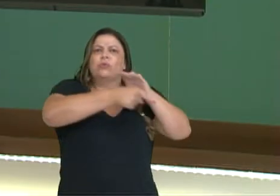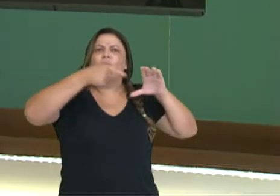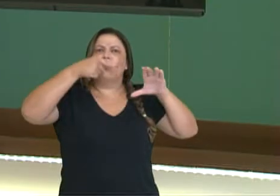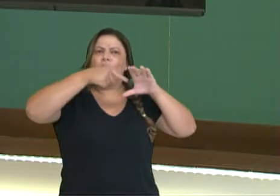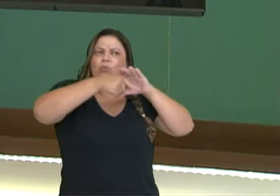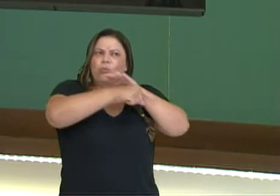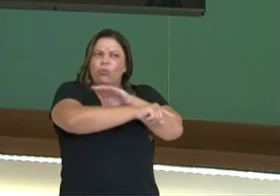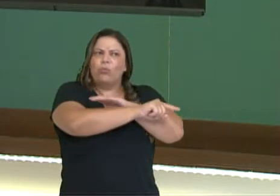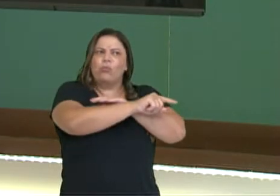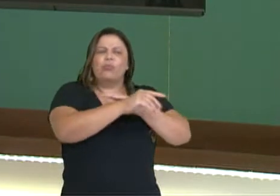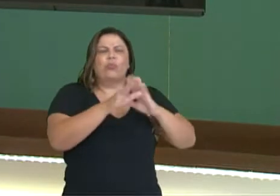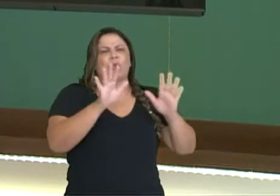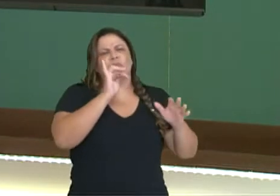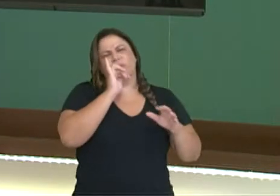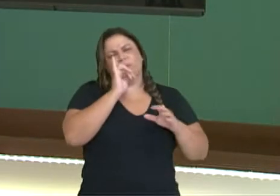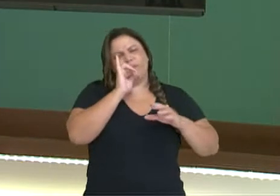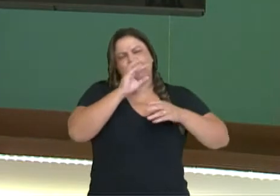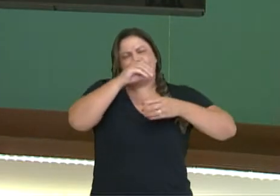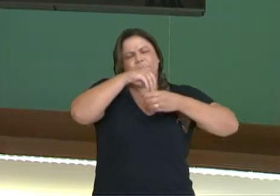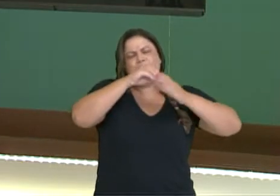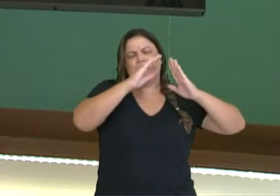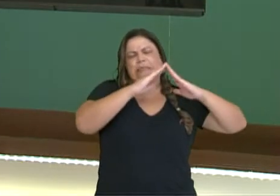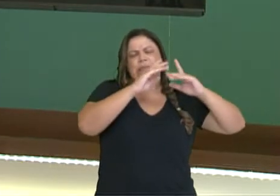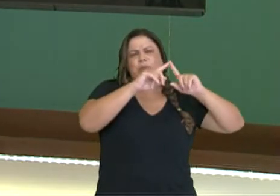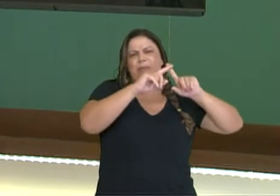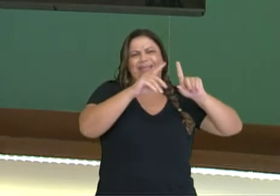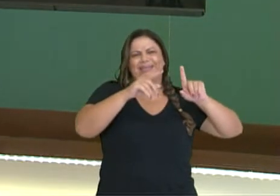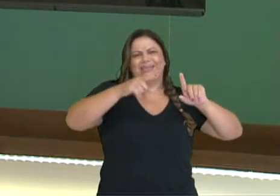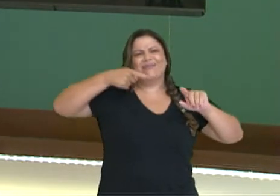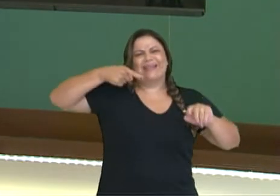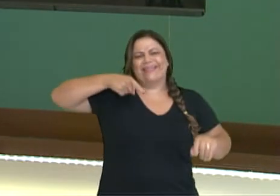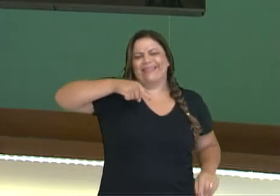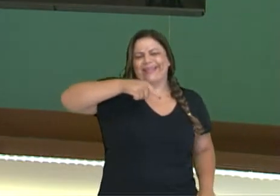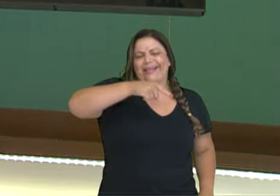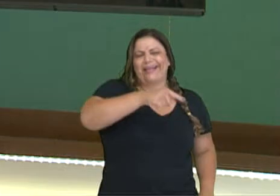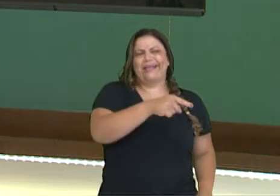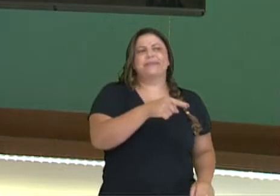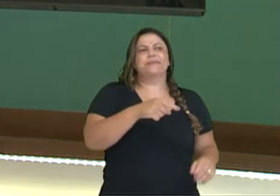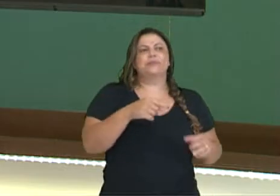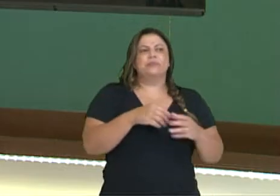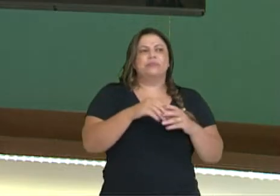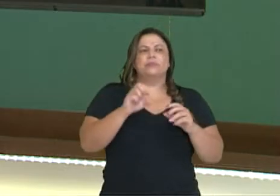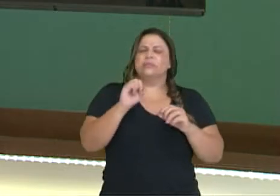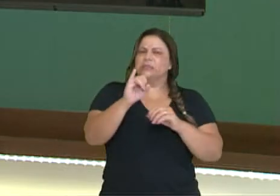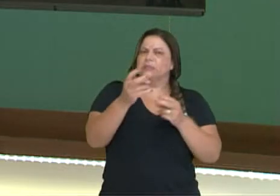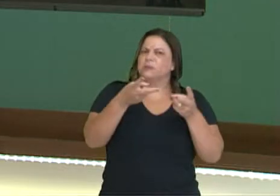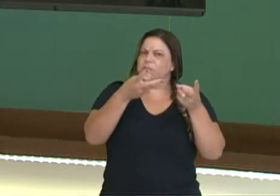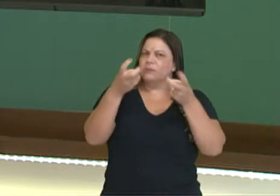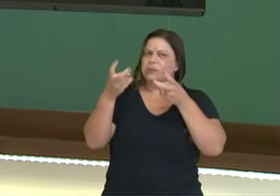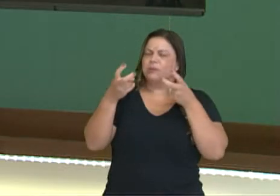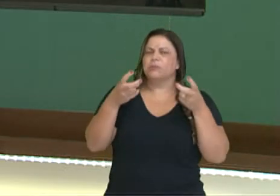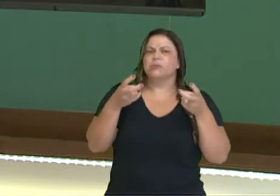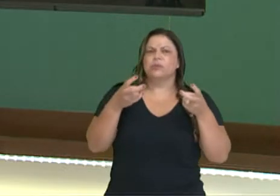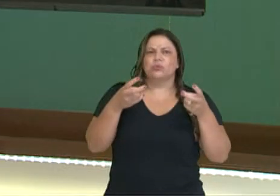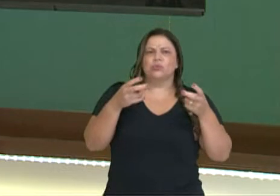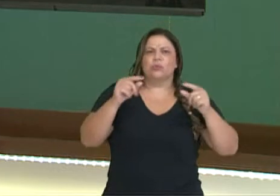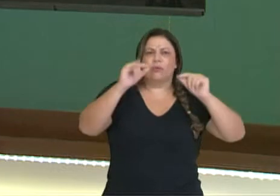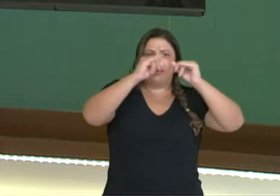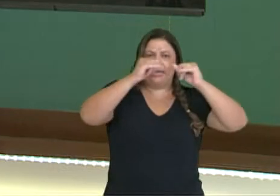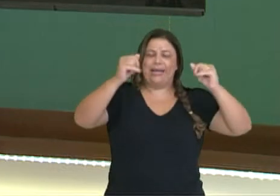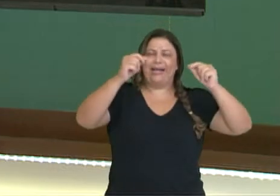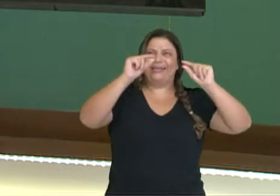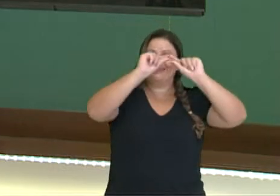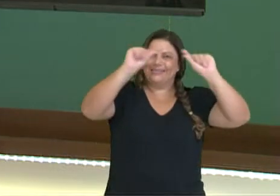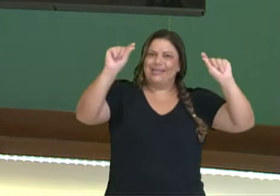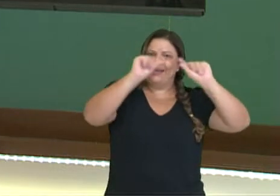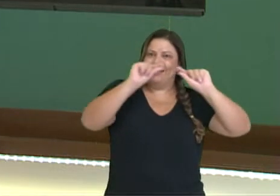fotografia, provavelmente, de uma igreja, e ela vai até o fim. Se você reparar, se a gente pegar as linhas de construção